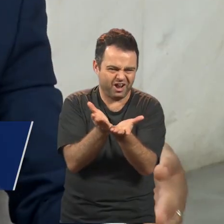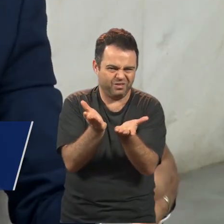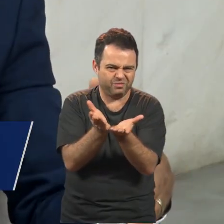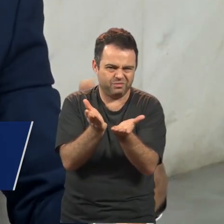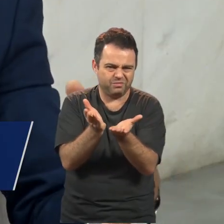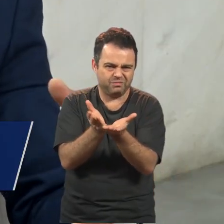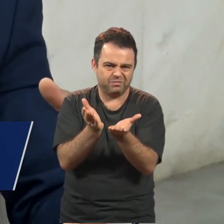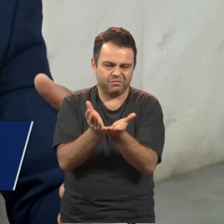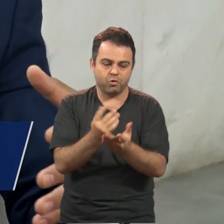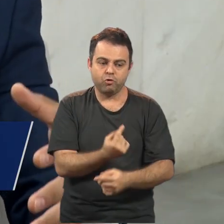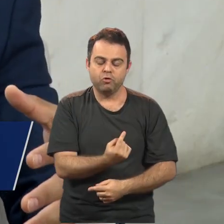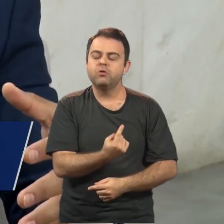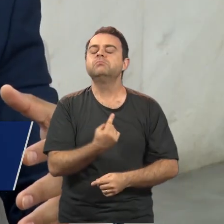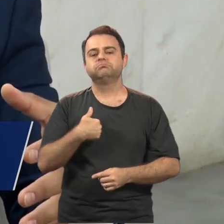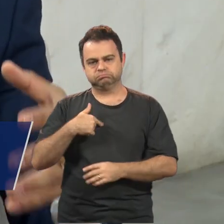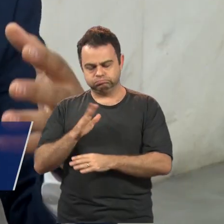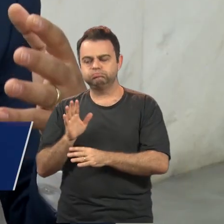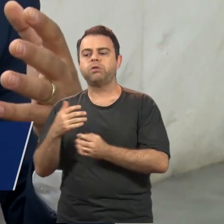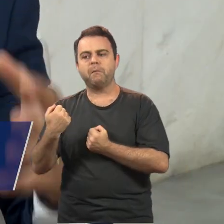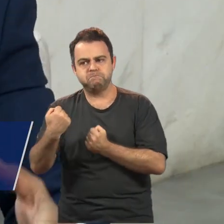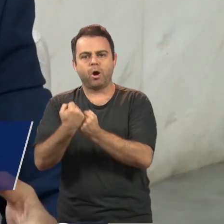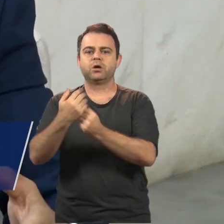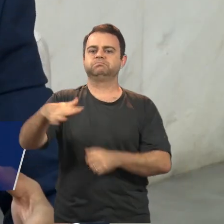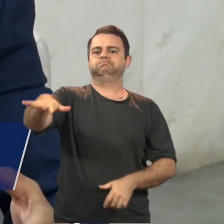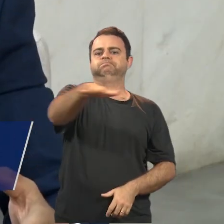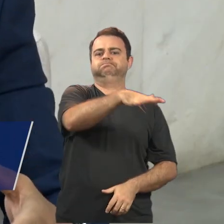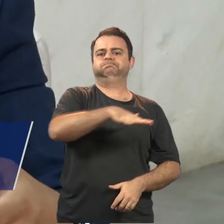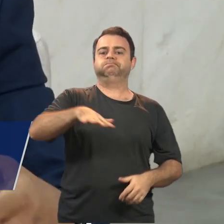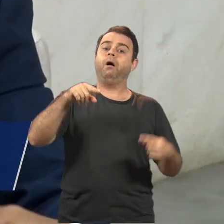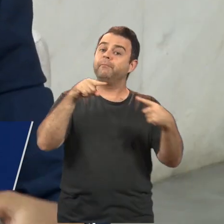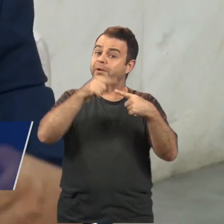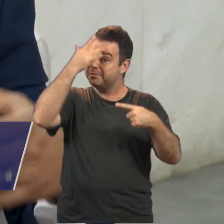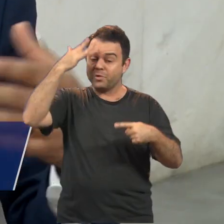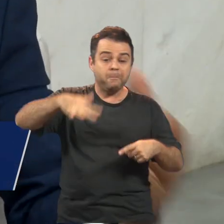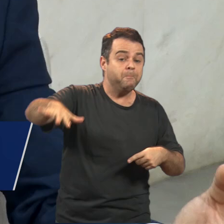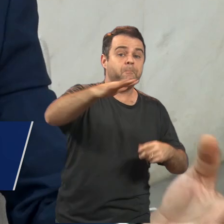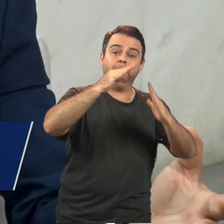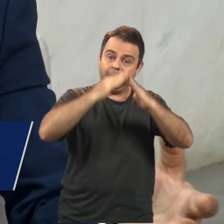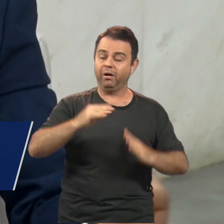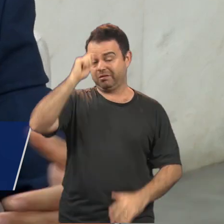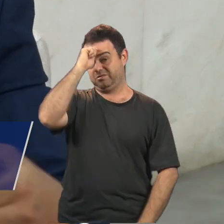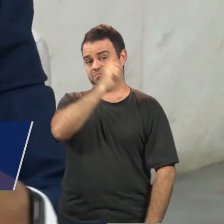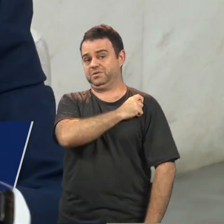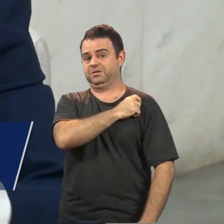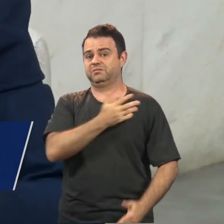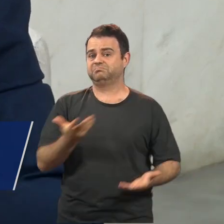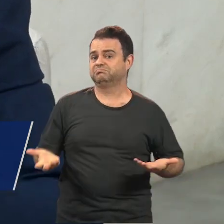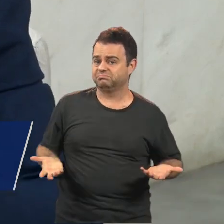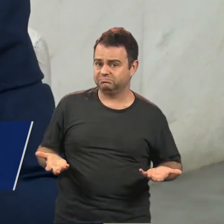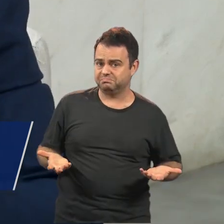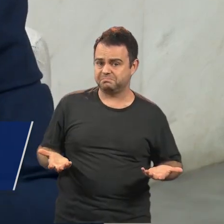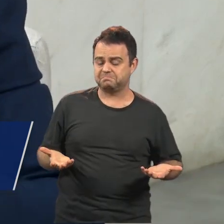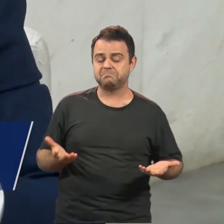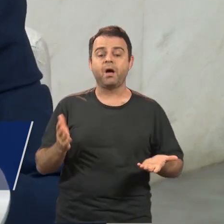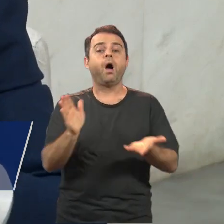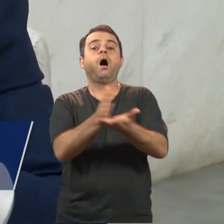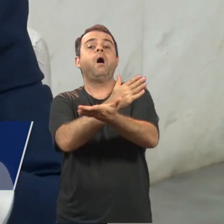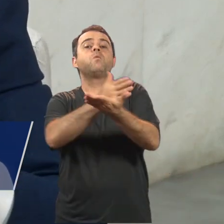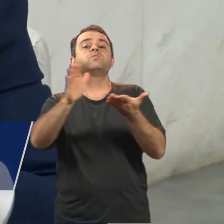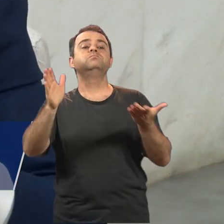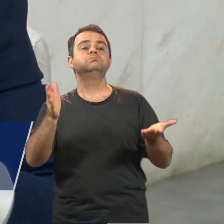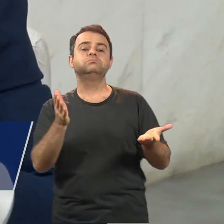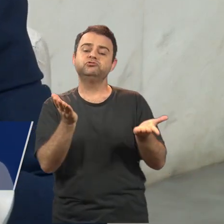somente a instituição, eu atendo a população riopretense. Então chega aqui pessoas da instituição, como chega evangélicos